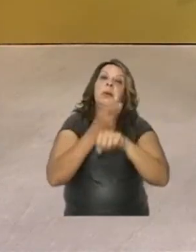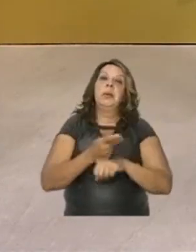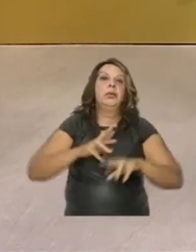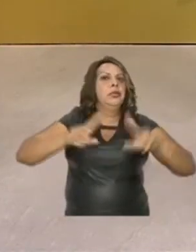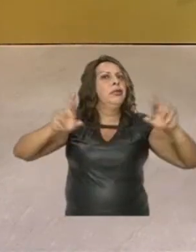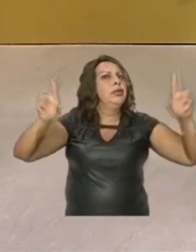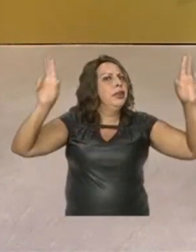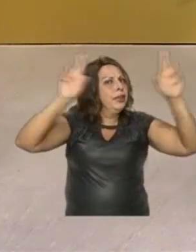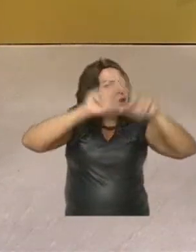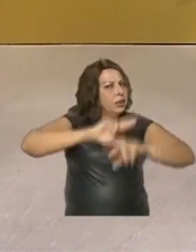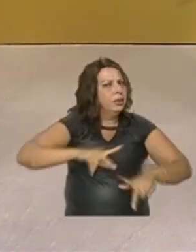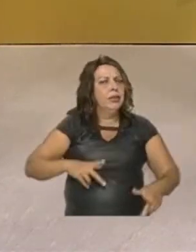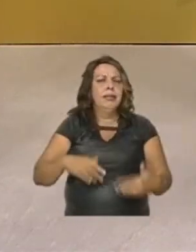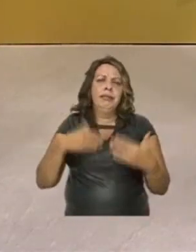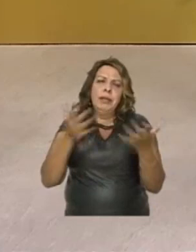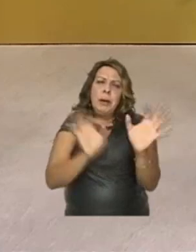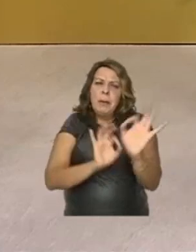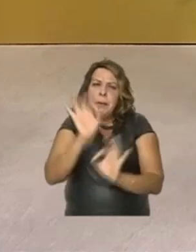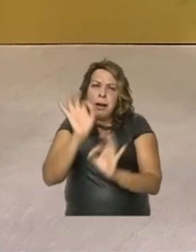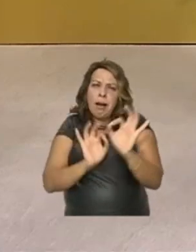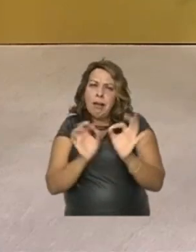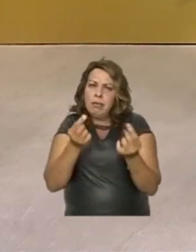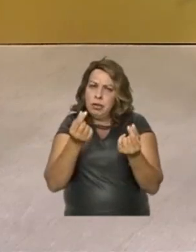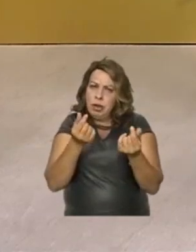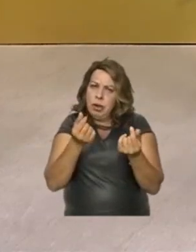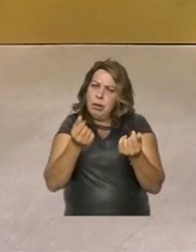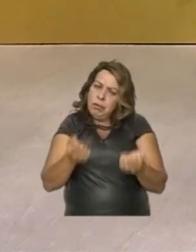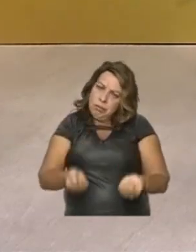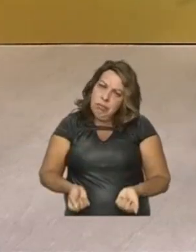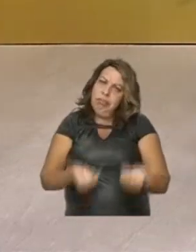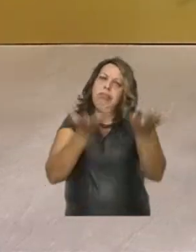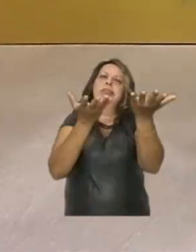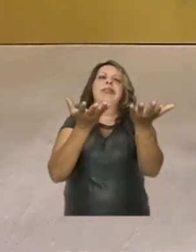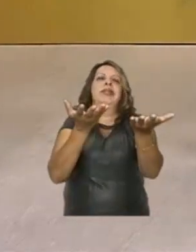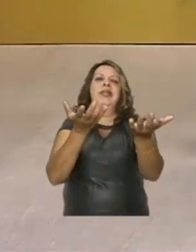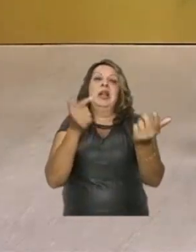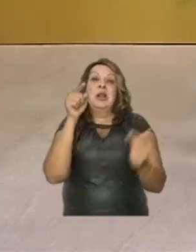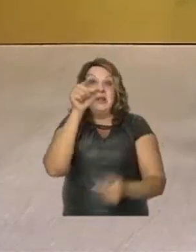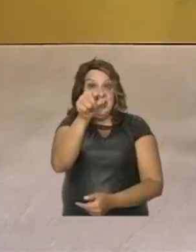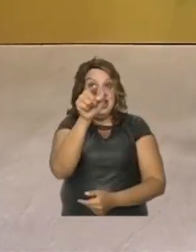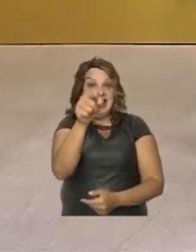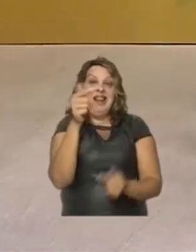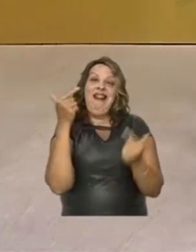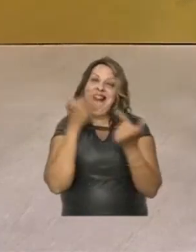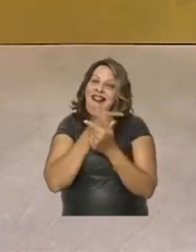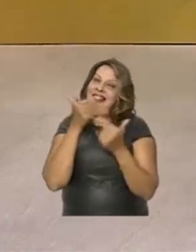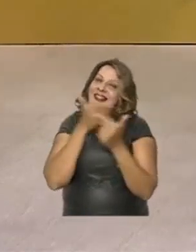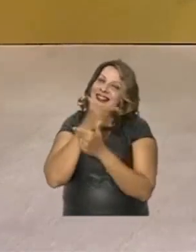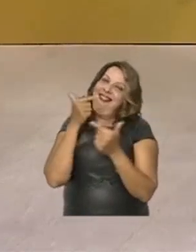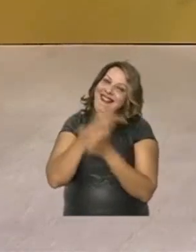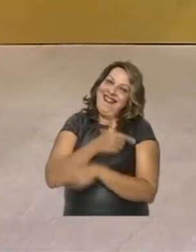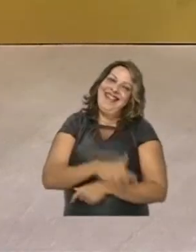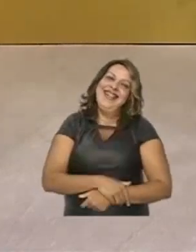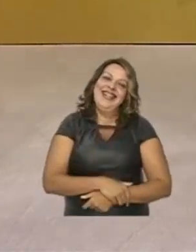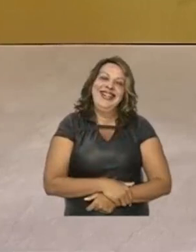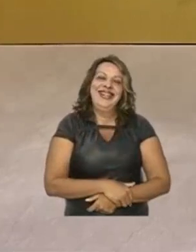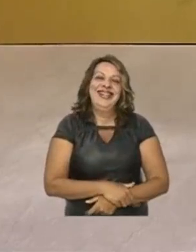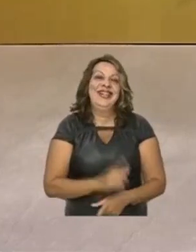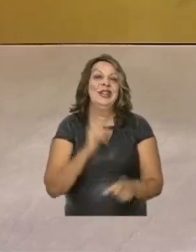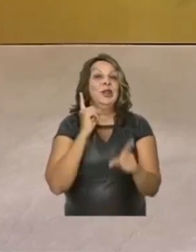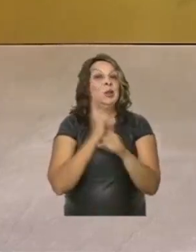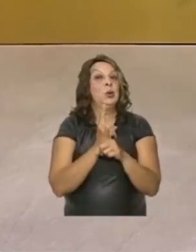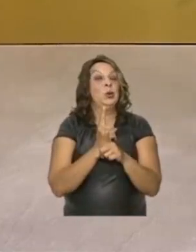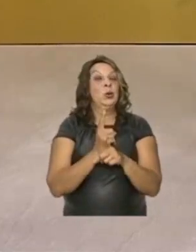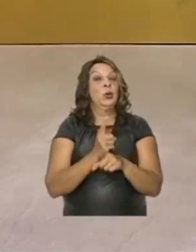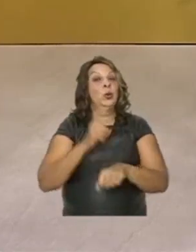preparadas com todo carinho chegam. É muito din-din chegando aí para você ficar rindo à toa. É isso aí, viu? E olha, o nosso encontro